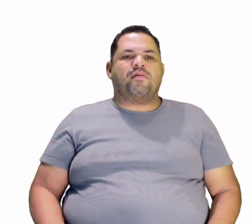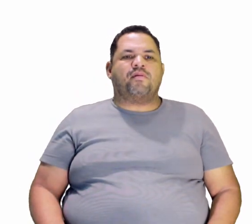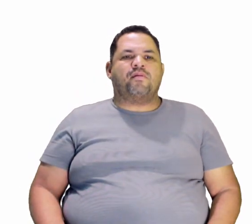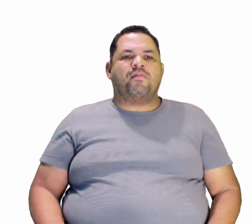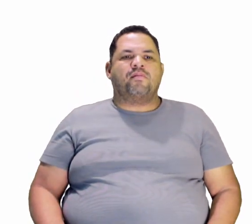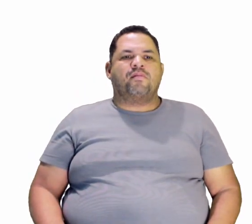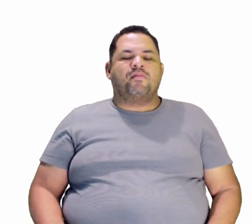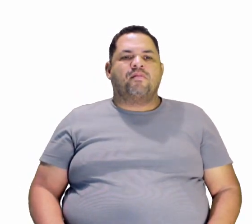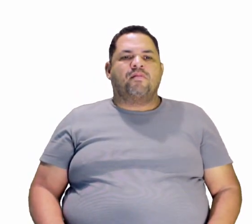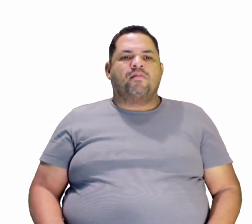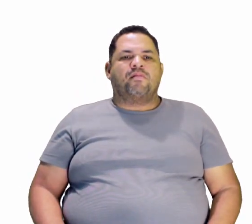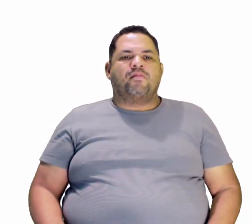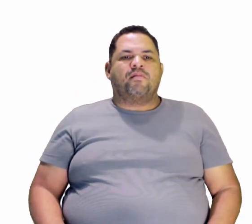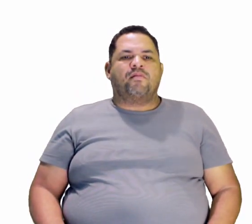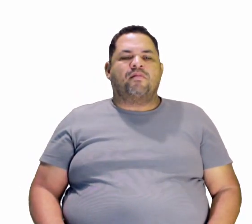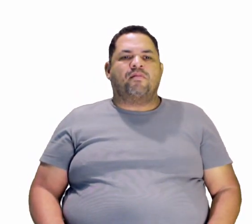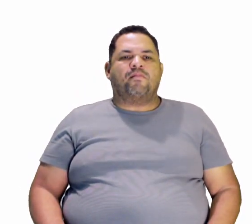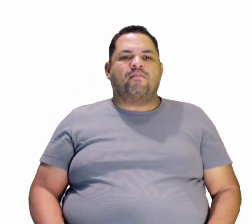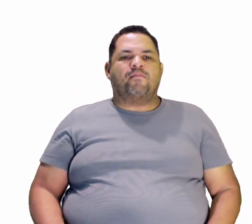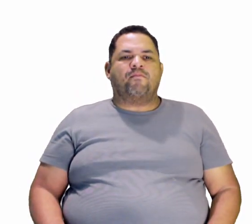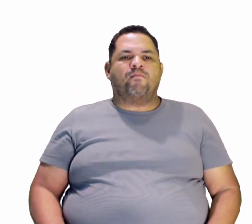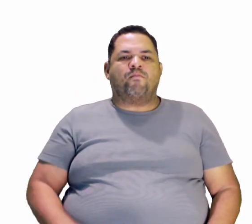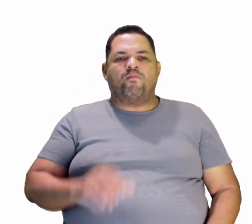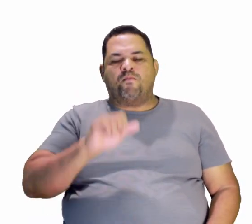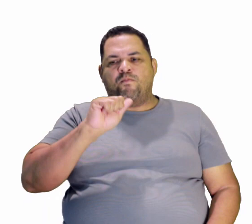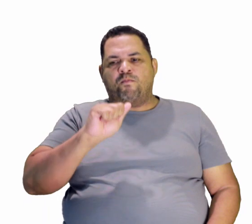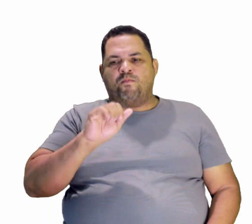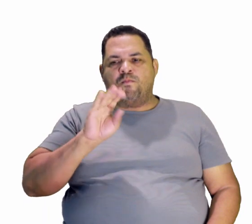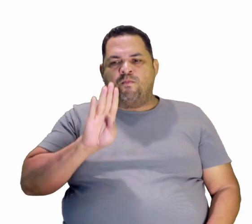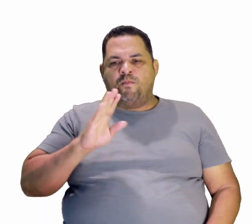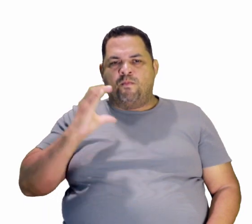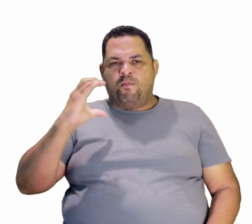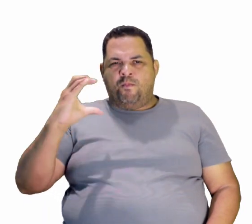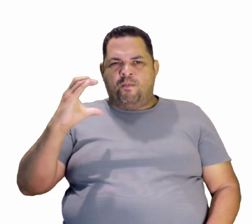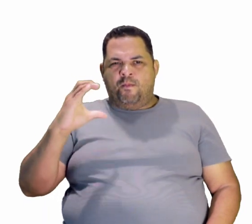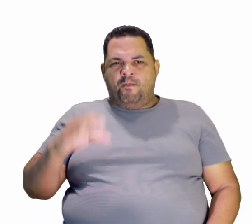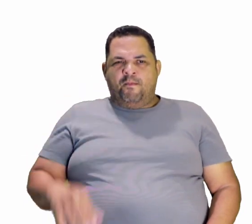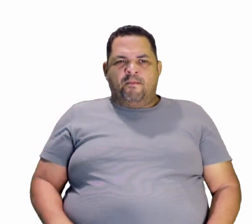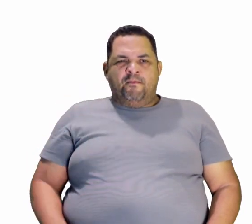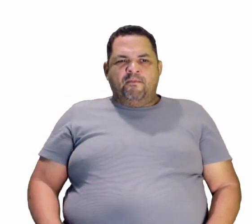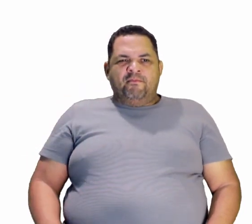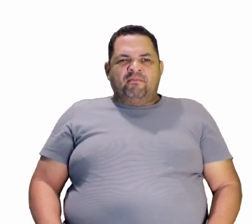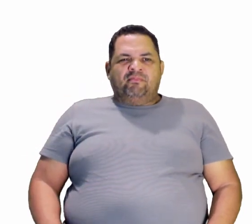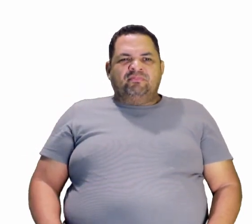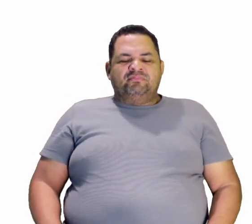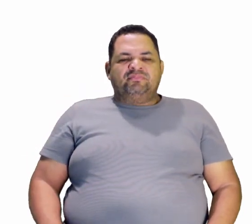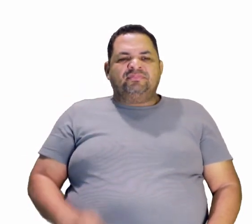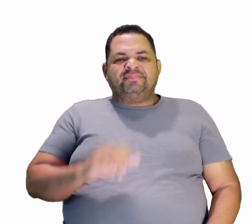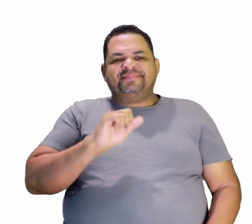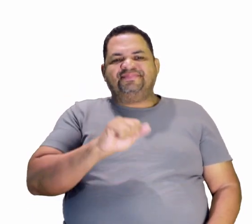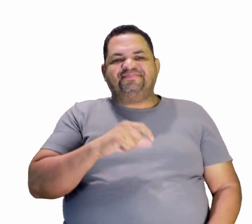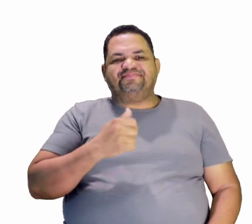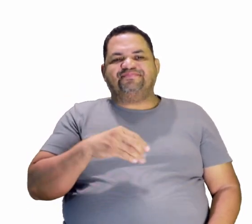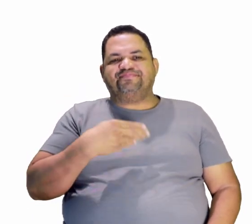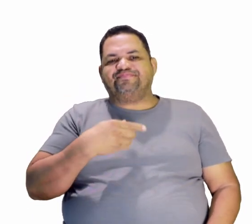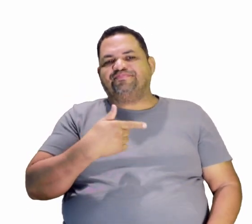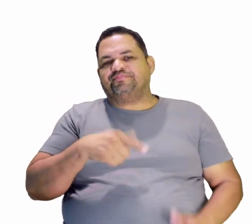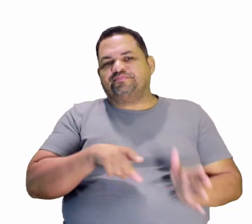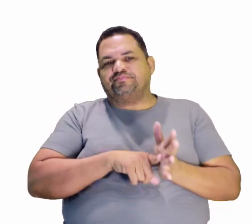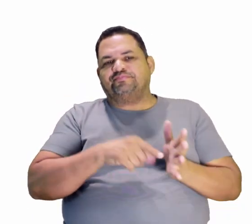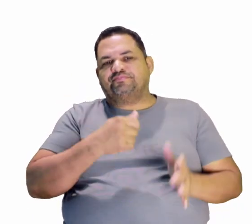tá? Aqui, ó, A, B e C, na verdade, A não tem nada, é 1, B é menos